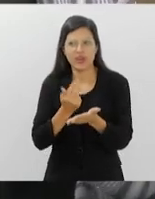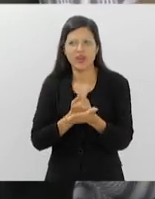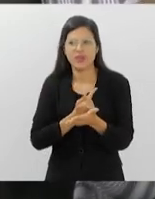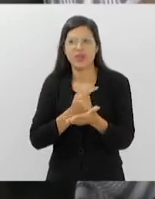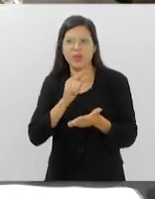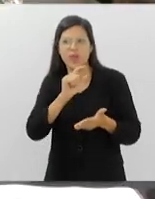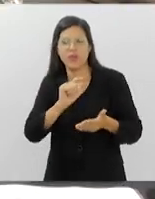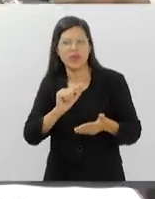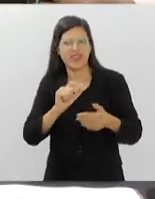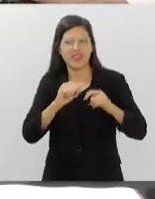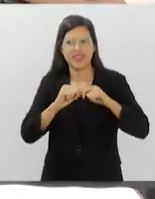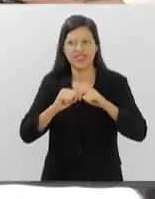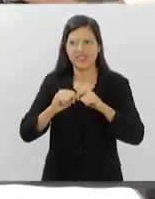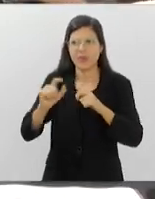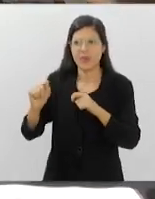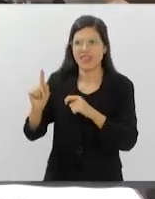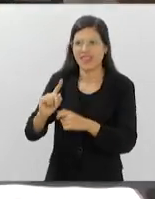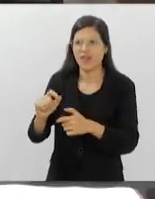fazer.